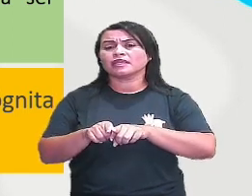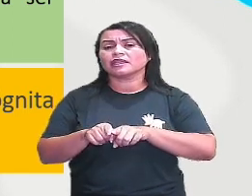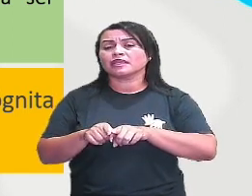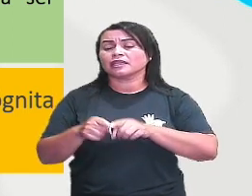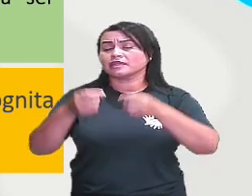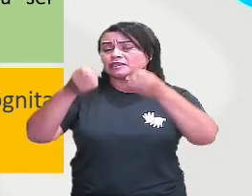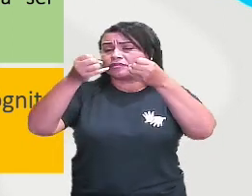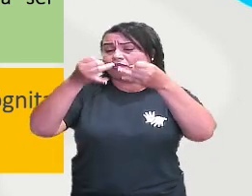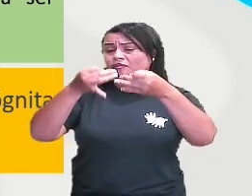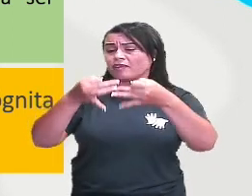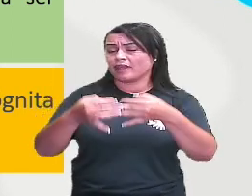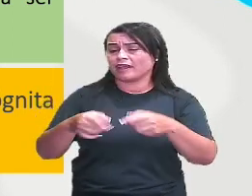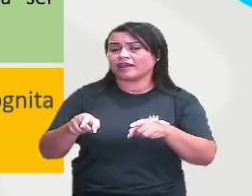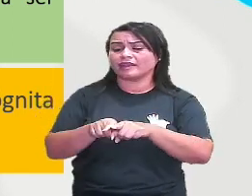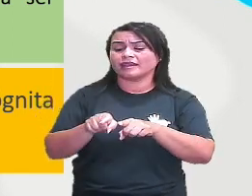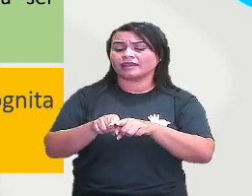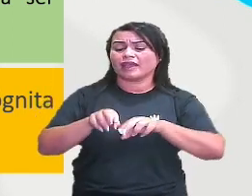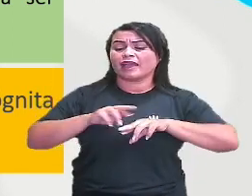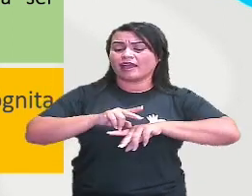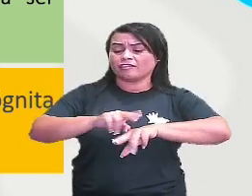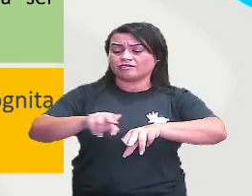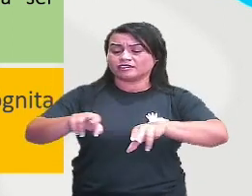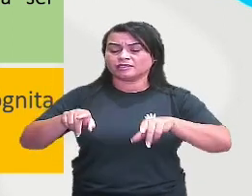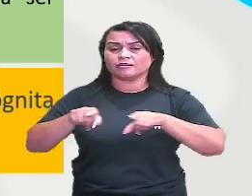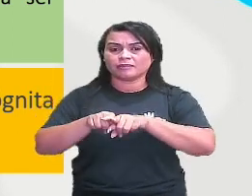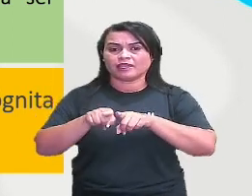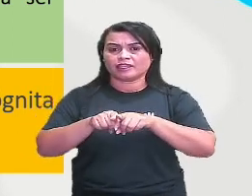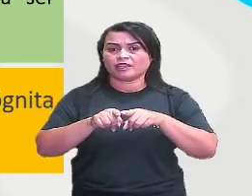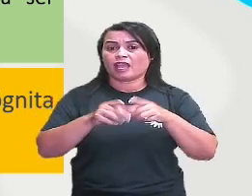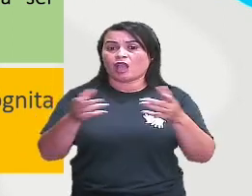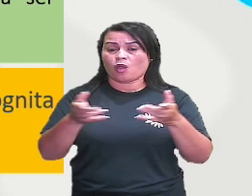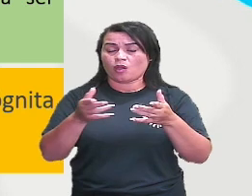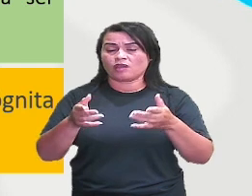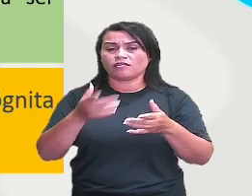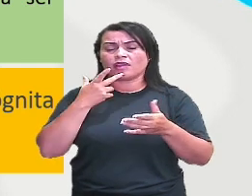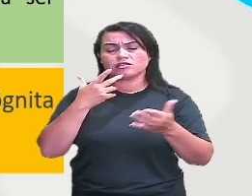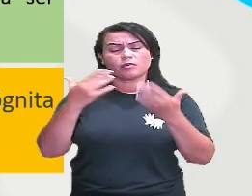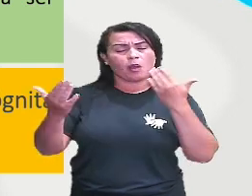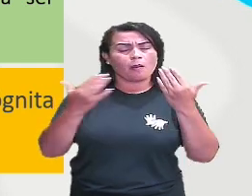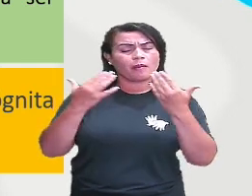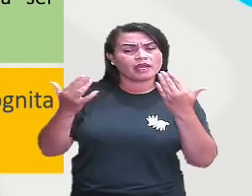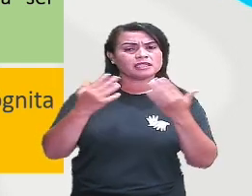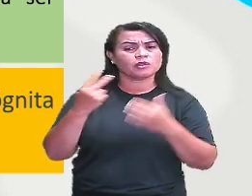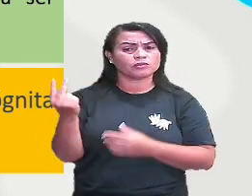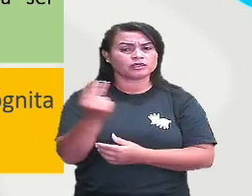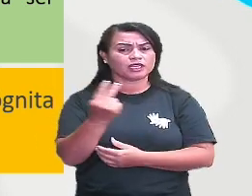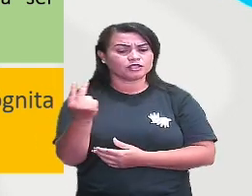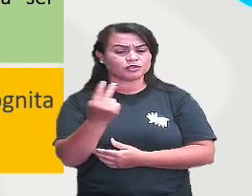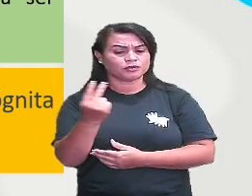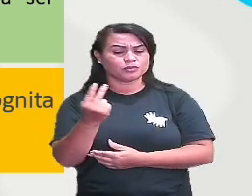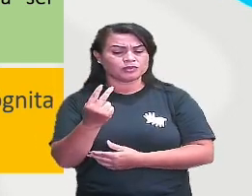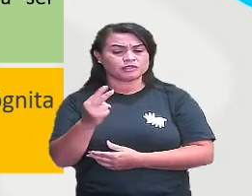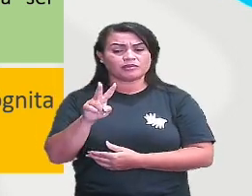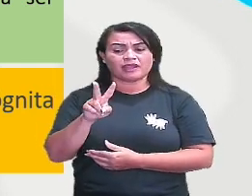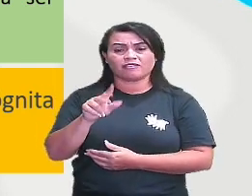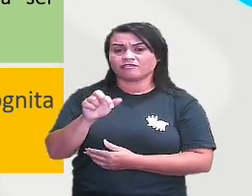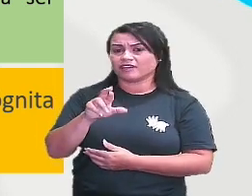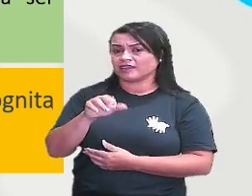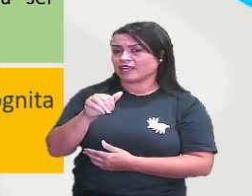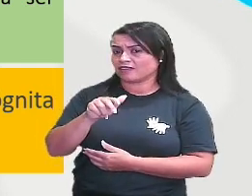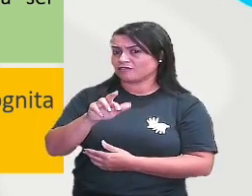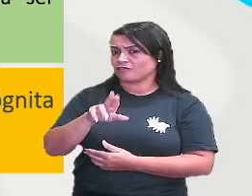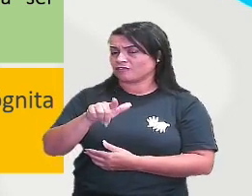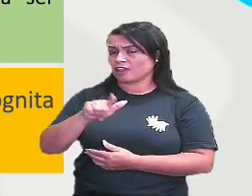de variável. E eu vou reforçar essa comparação entre variável e incógnita. A incógnita, ela é uma